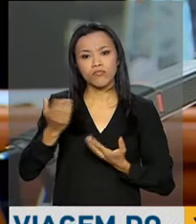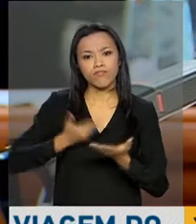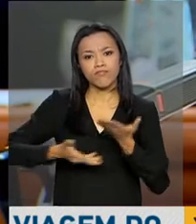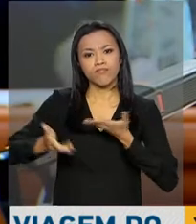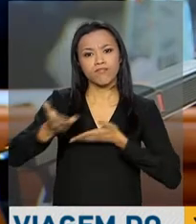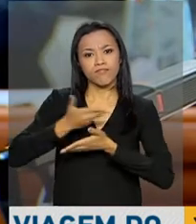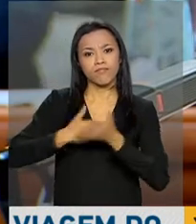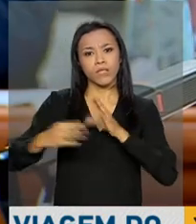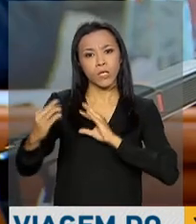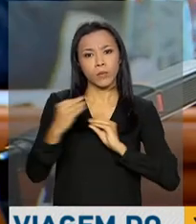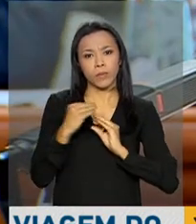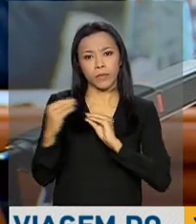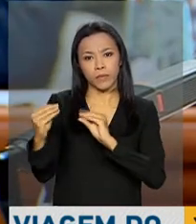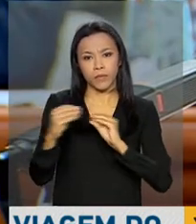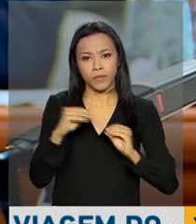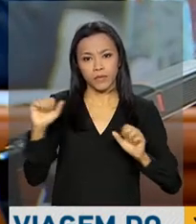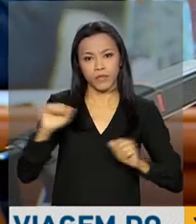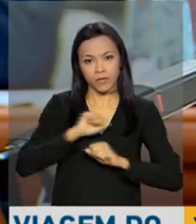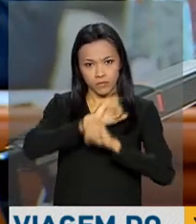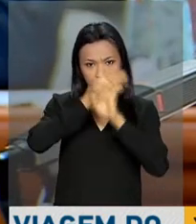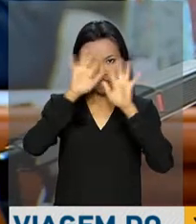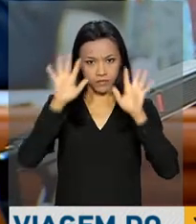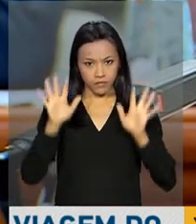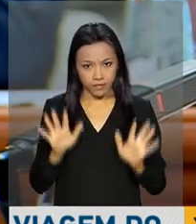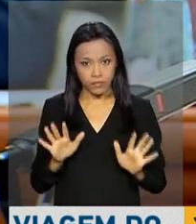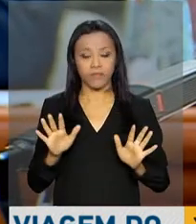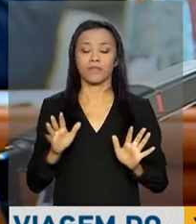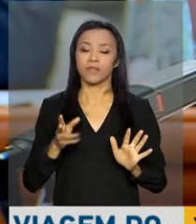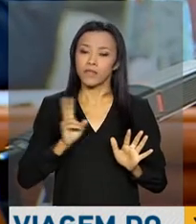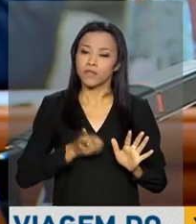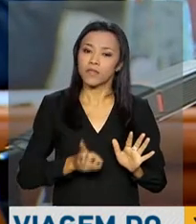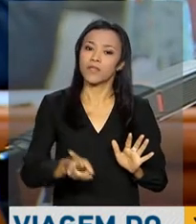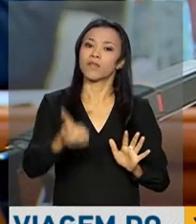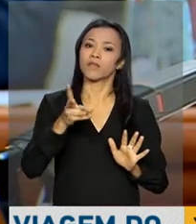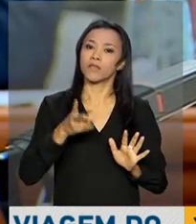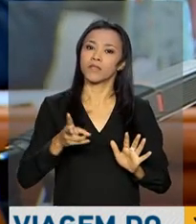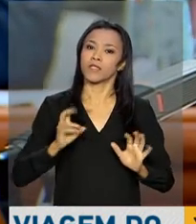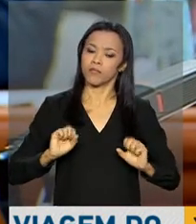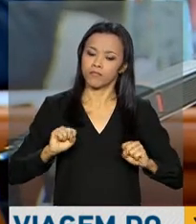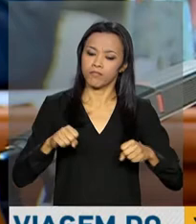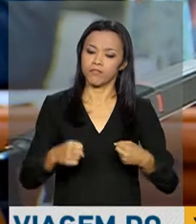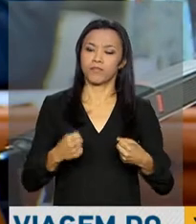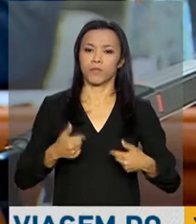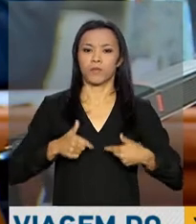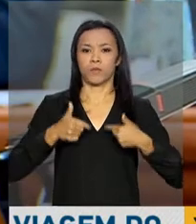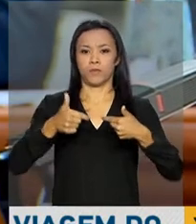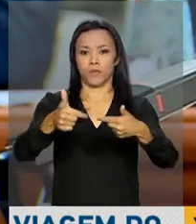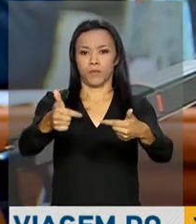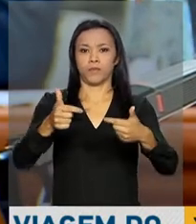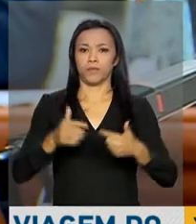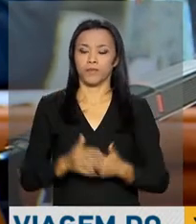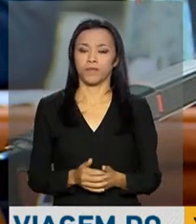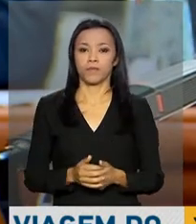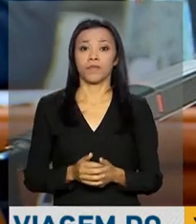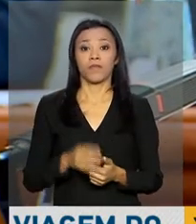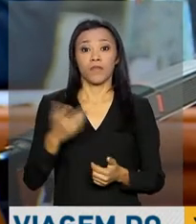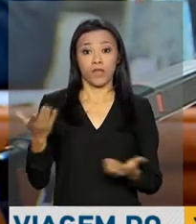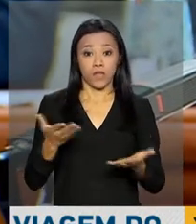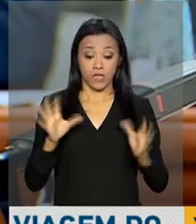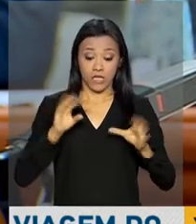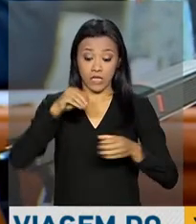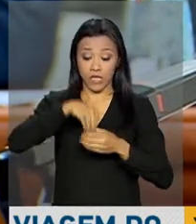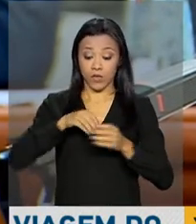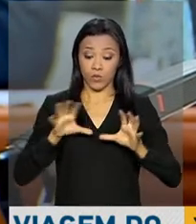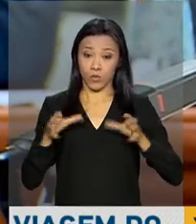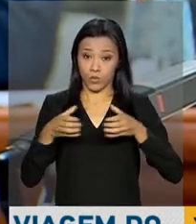de diálogo franco que tem permeado nossos trabalhos. A colaboração entre os BRICS